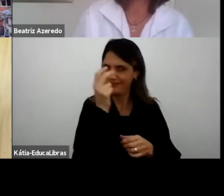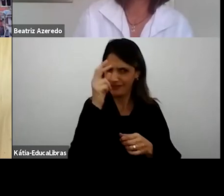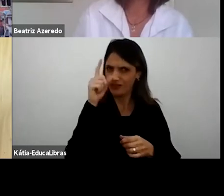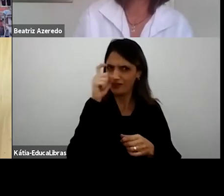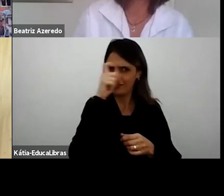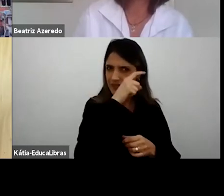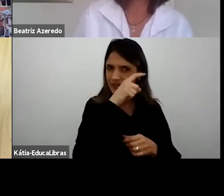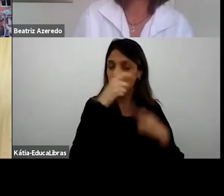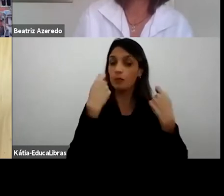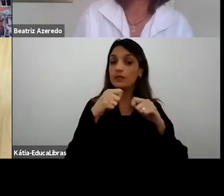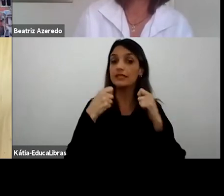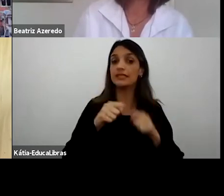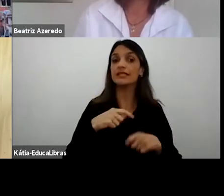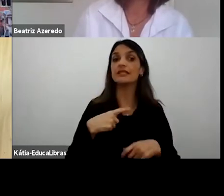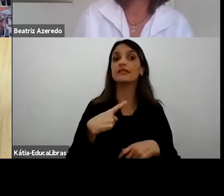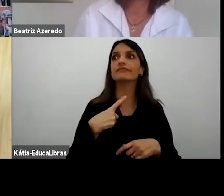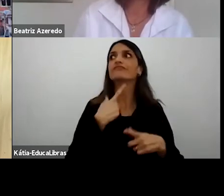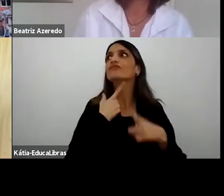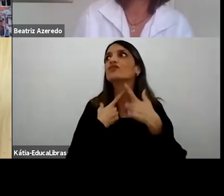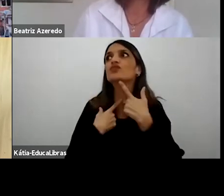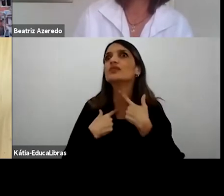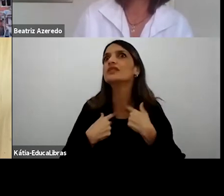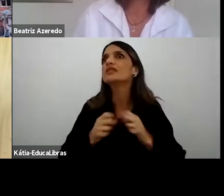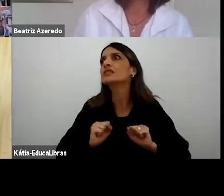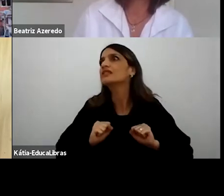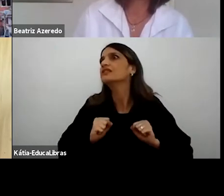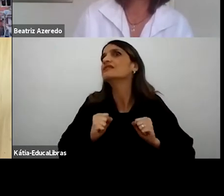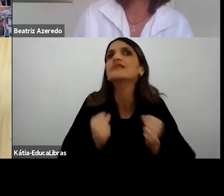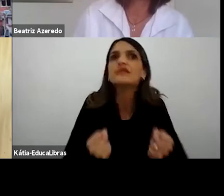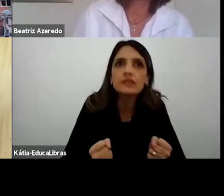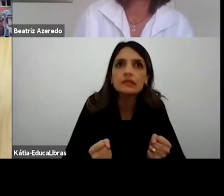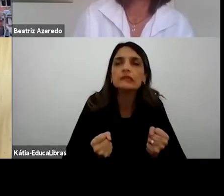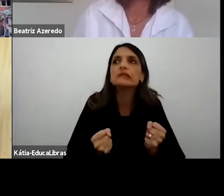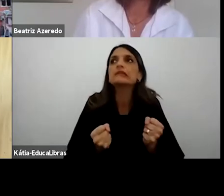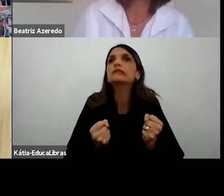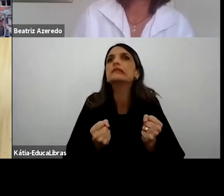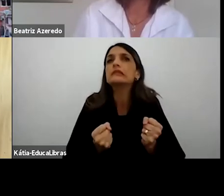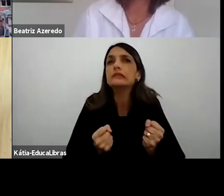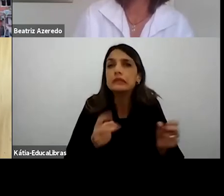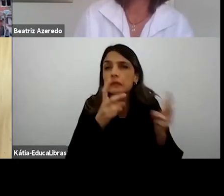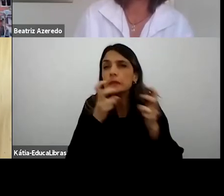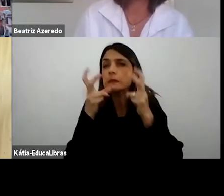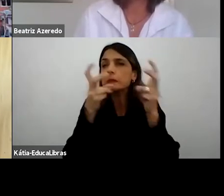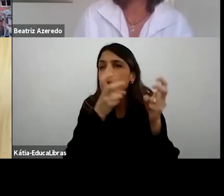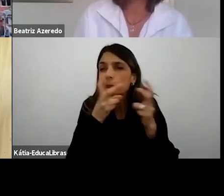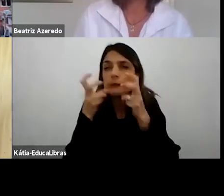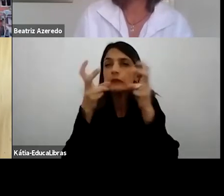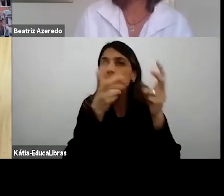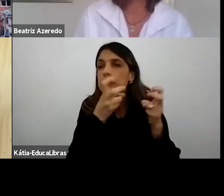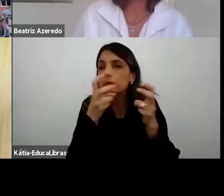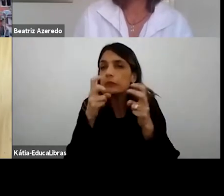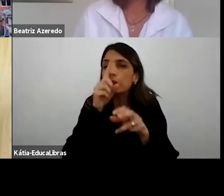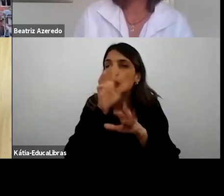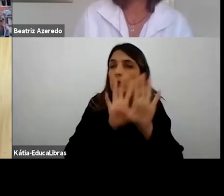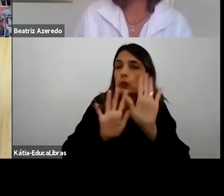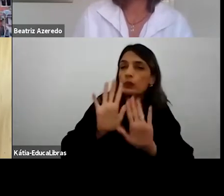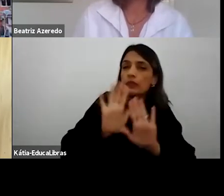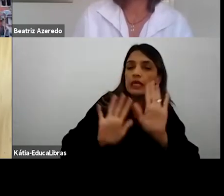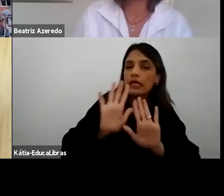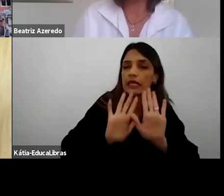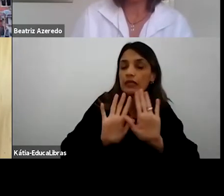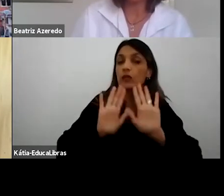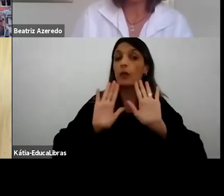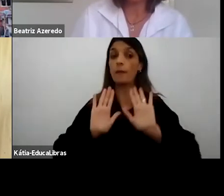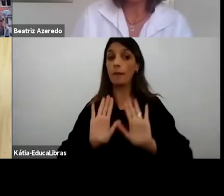vontade, eu diria, e muita uma observação cuidadosa e uma escuta muito atenta e muito ativa. Mas eu